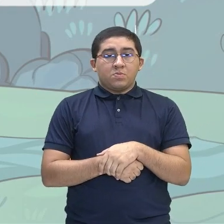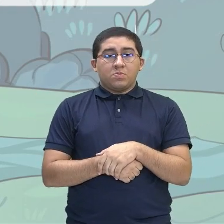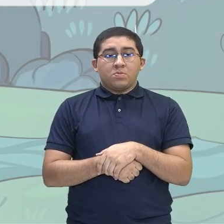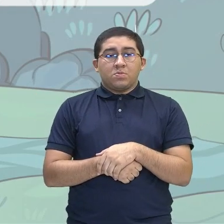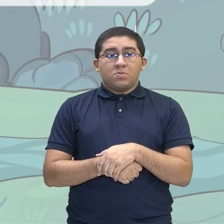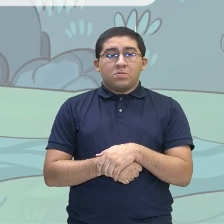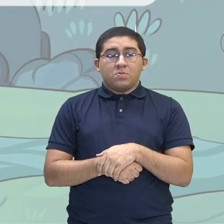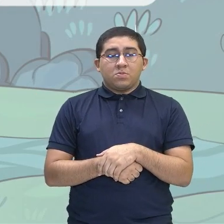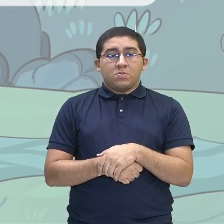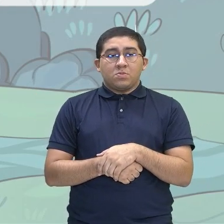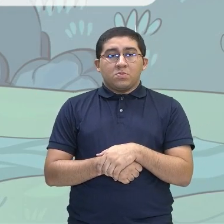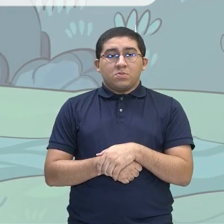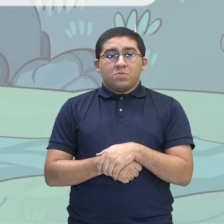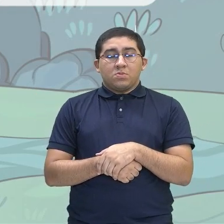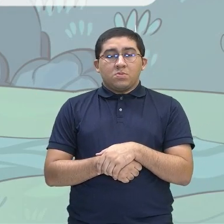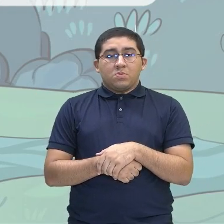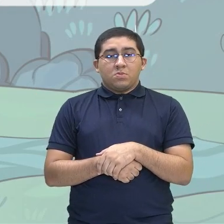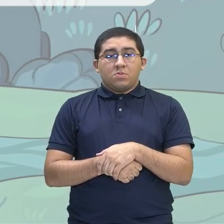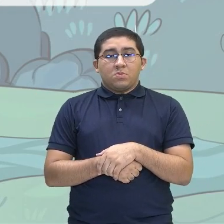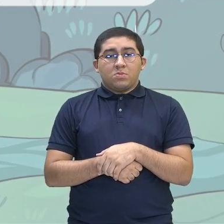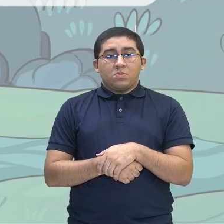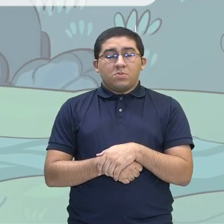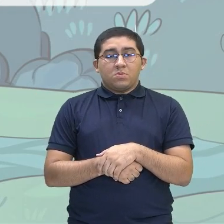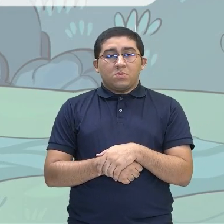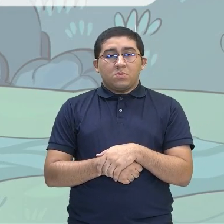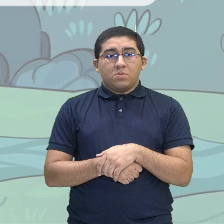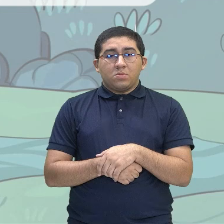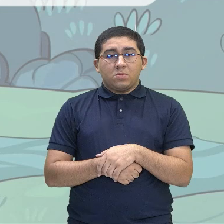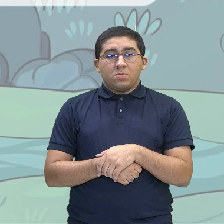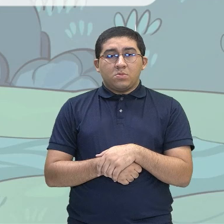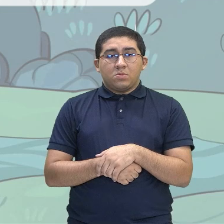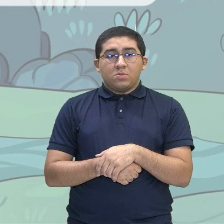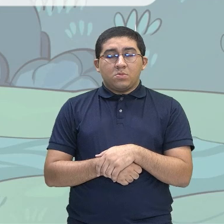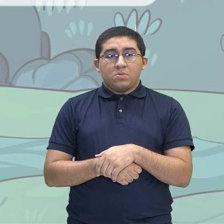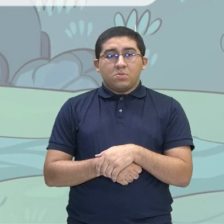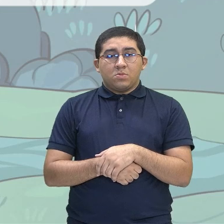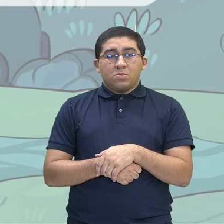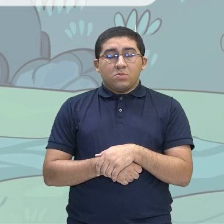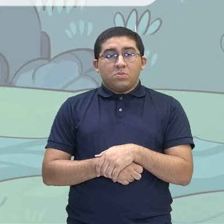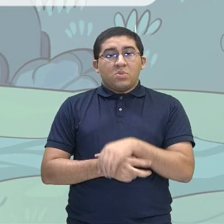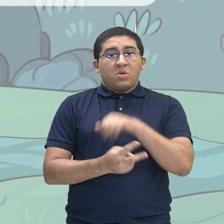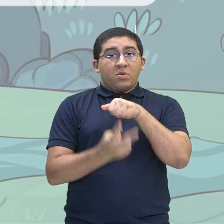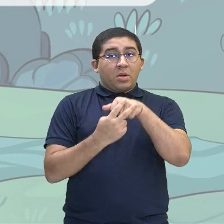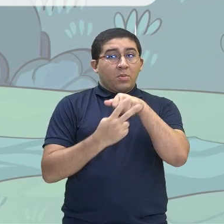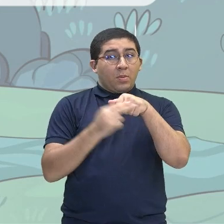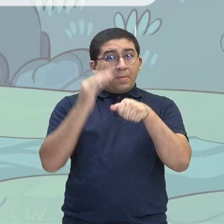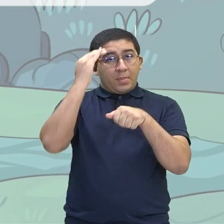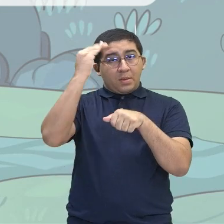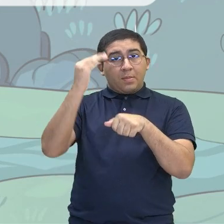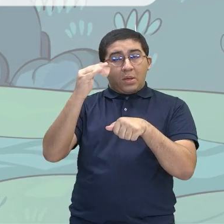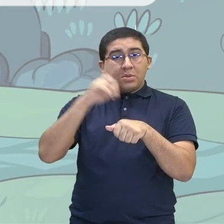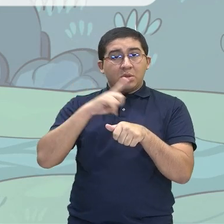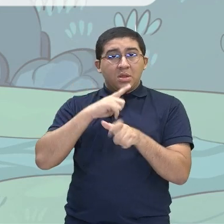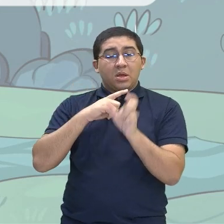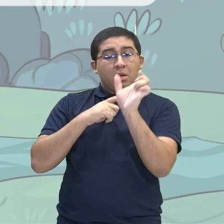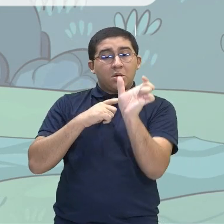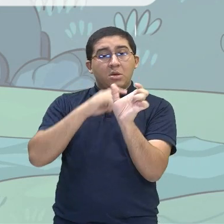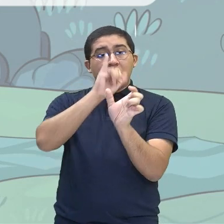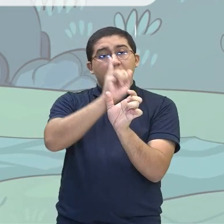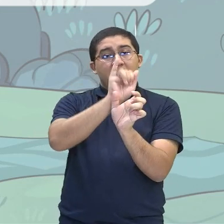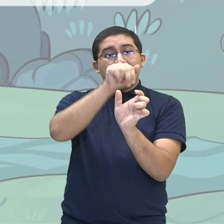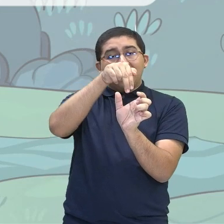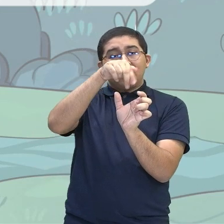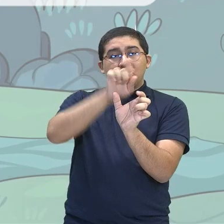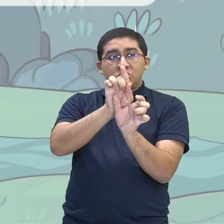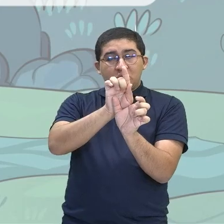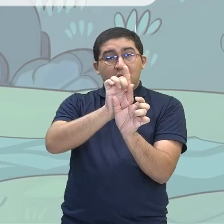principal é o verbo que vem com o gerúndio. O gerúndio é isso aqui, tá? Então,